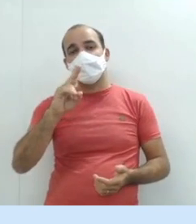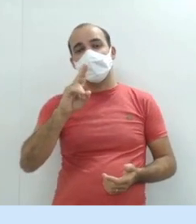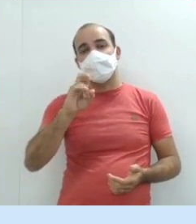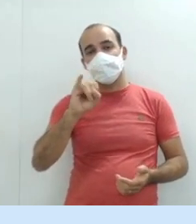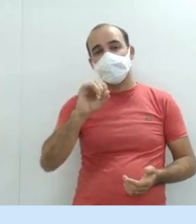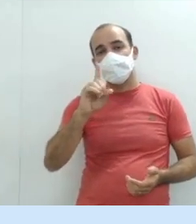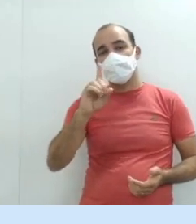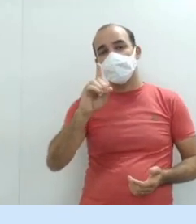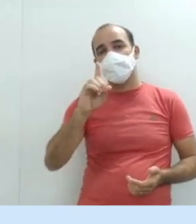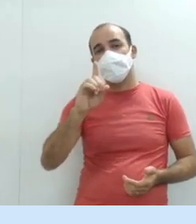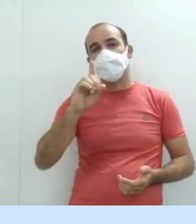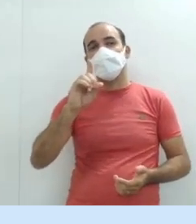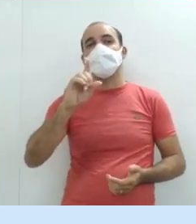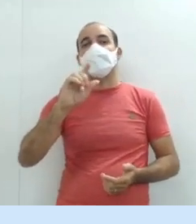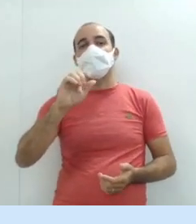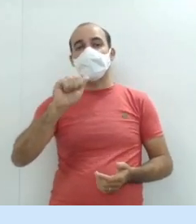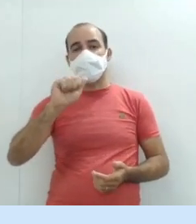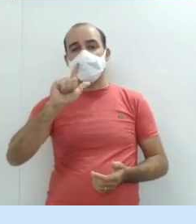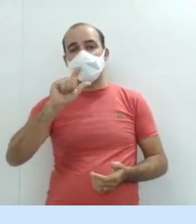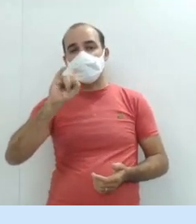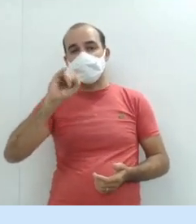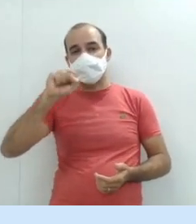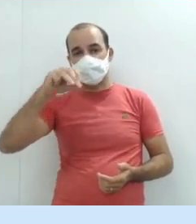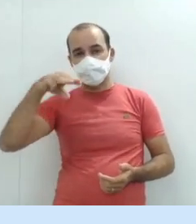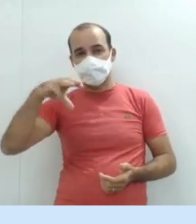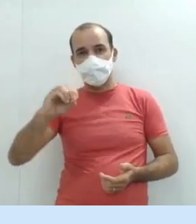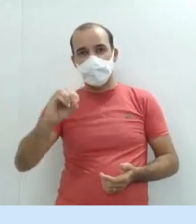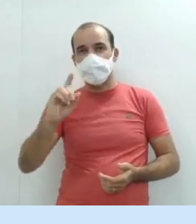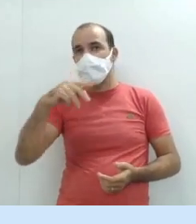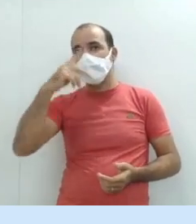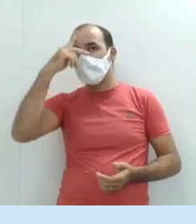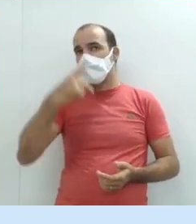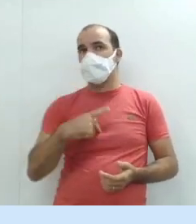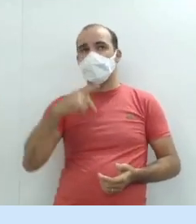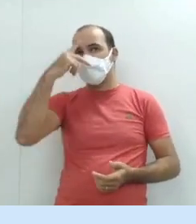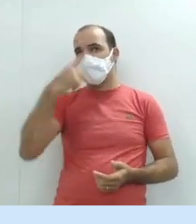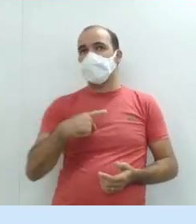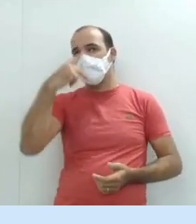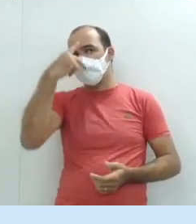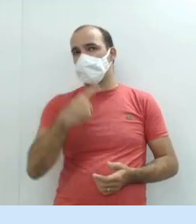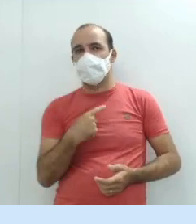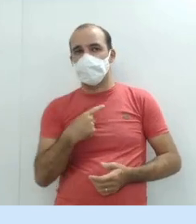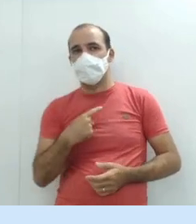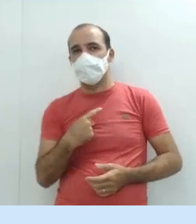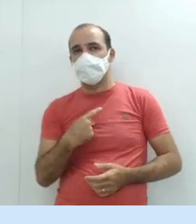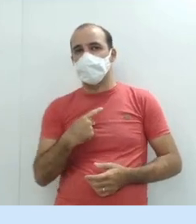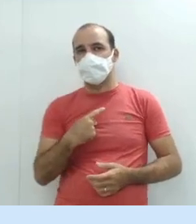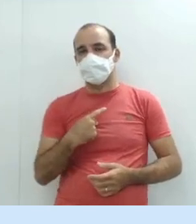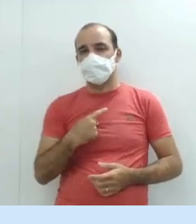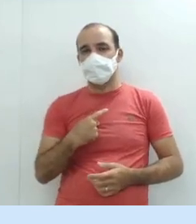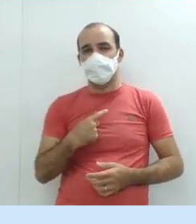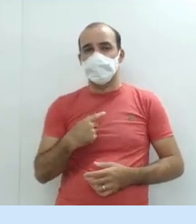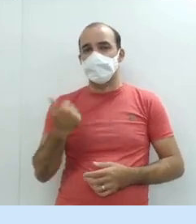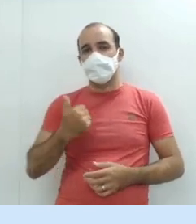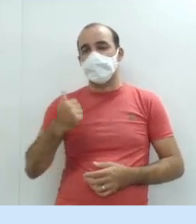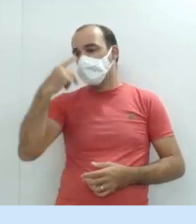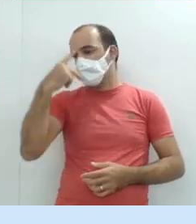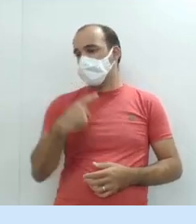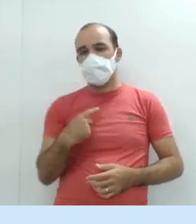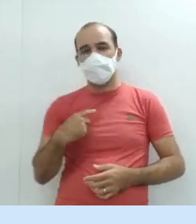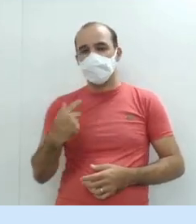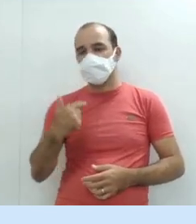pessoa que quer desenvolver esse sentido de individualismo, ele acha que estar acima não só das suas